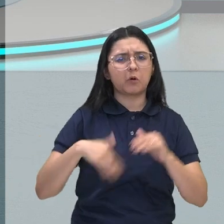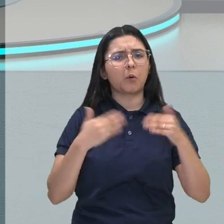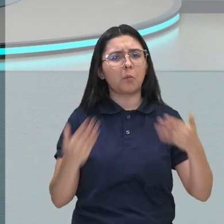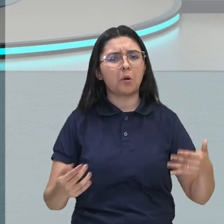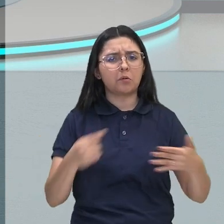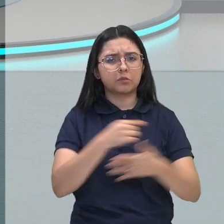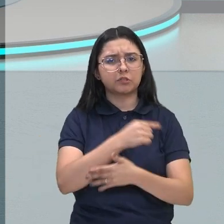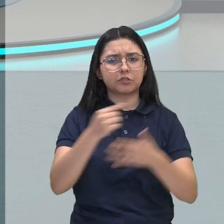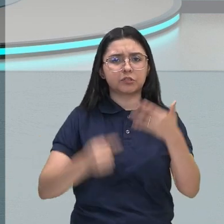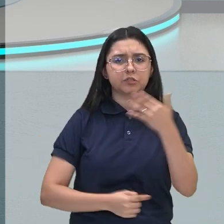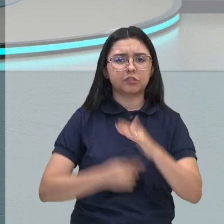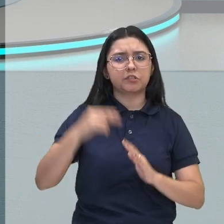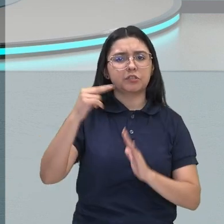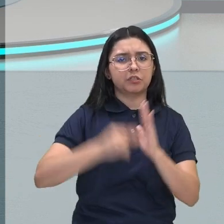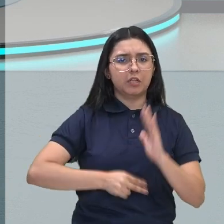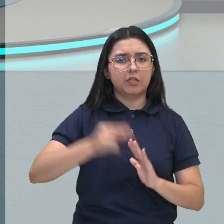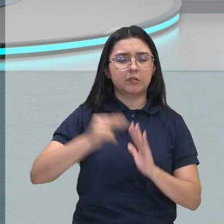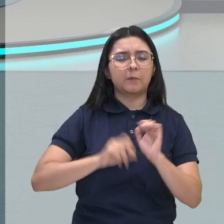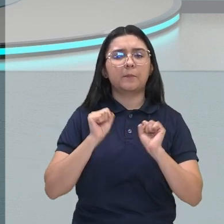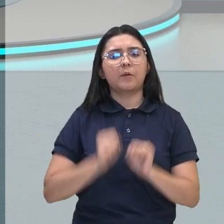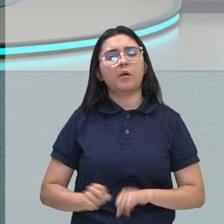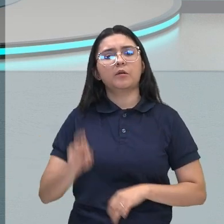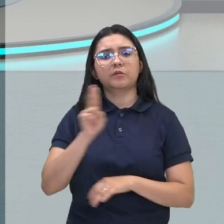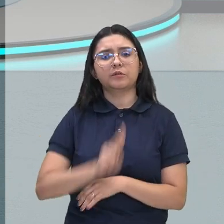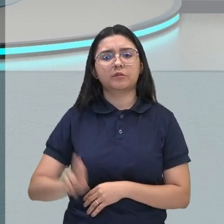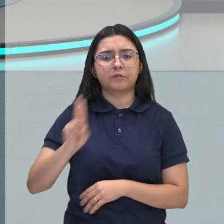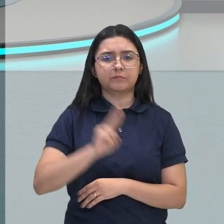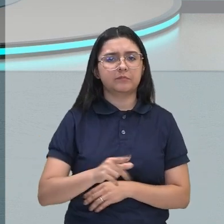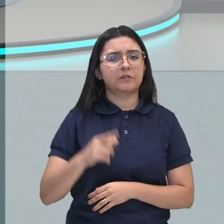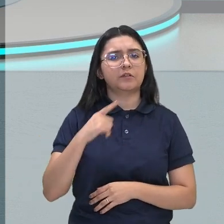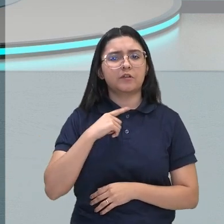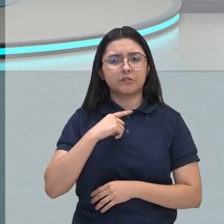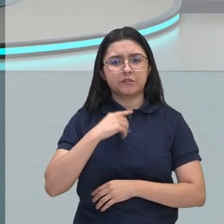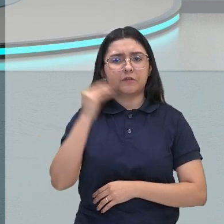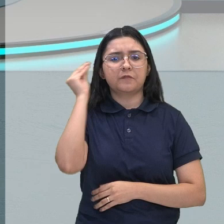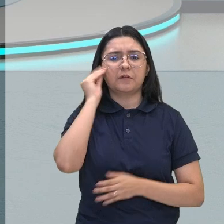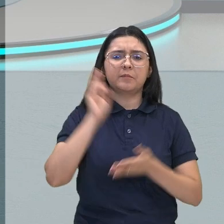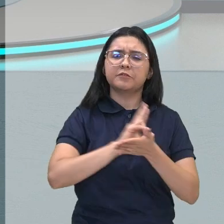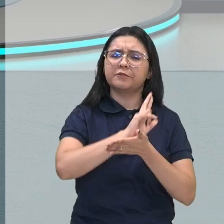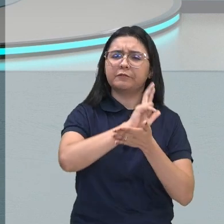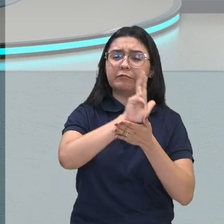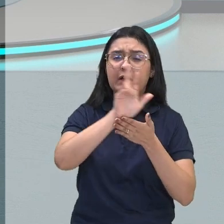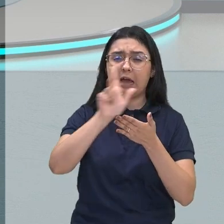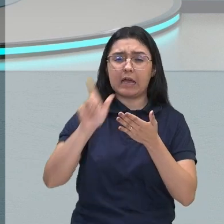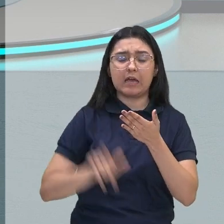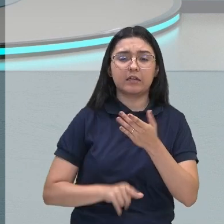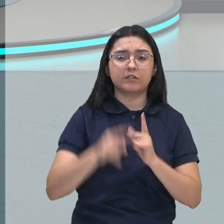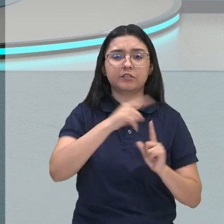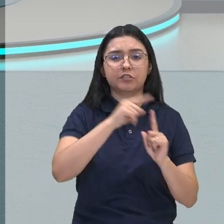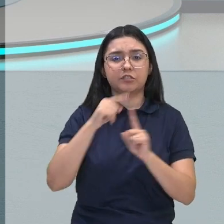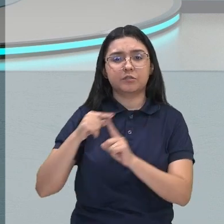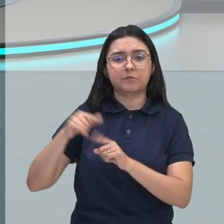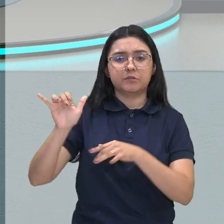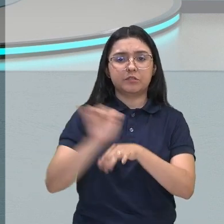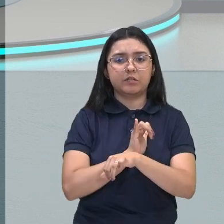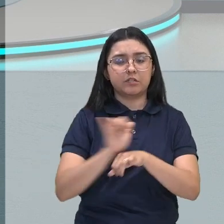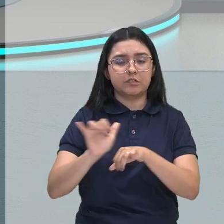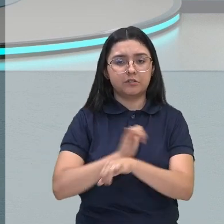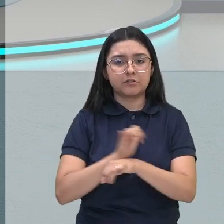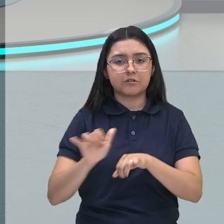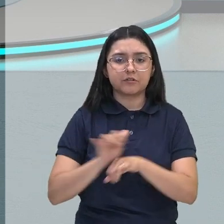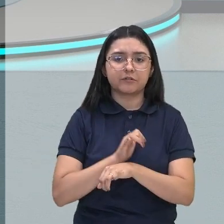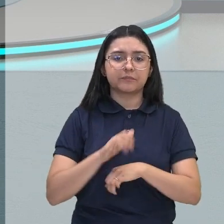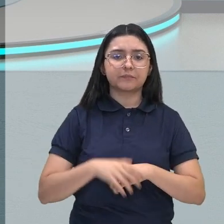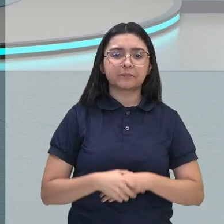as estratégias de leitura que você pode utilizar? Vimos várias, não foi? Skimming, scanning, palavras cognatas, né?